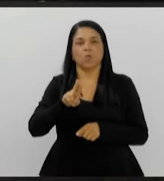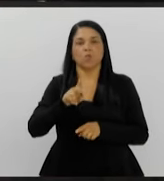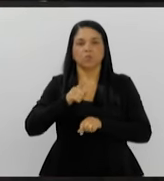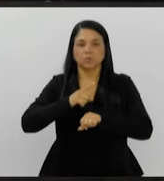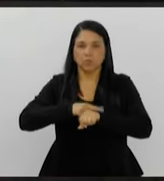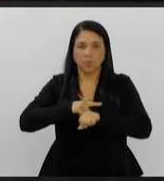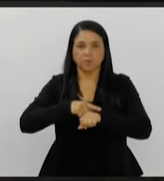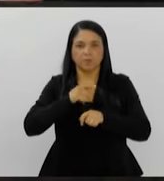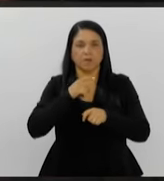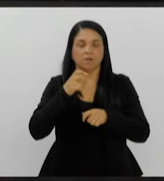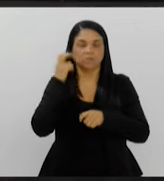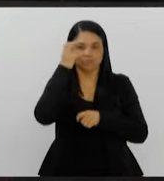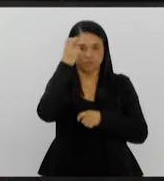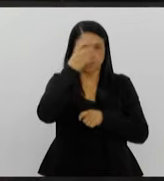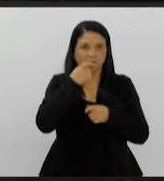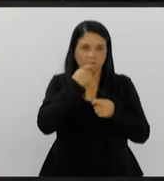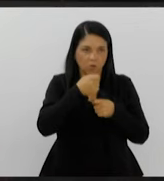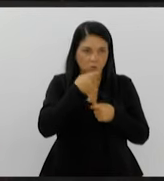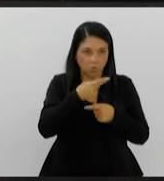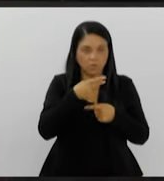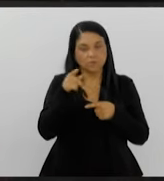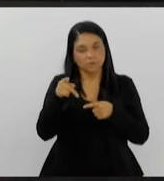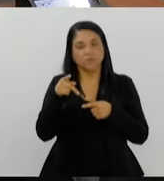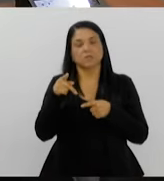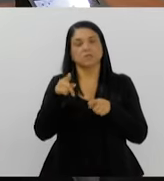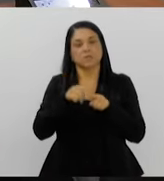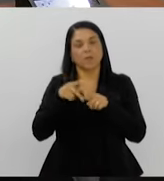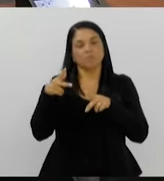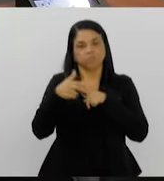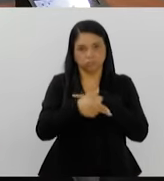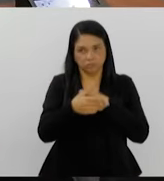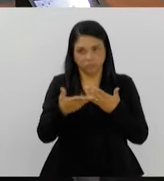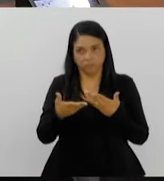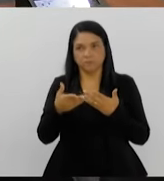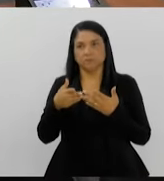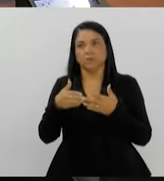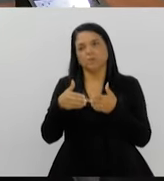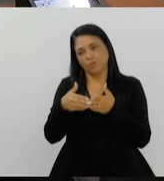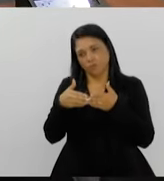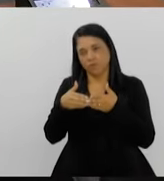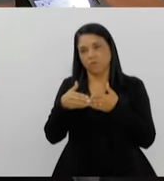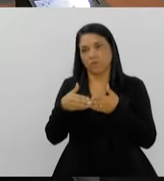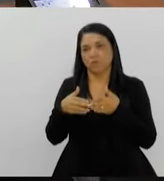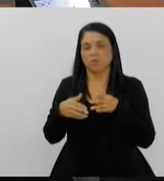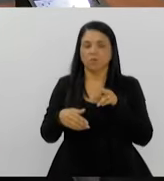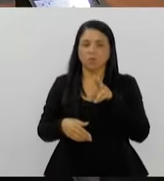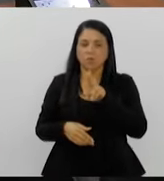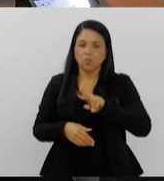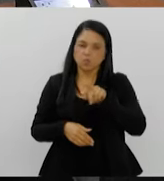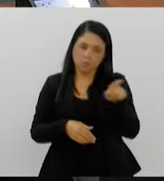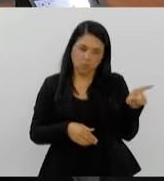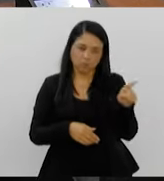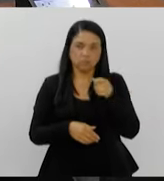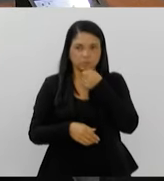discussão Deixa pro expediente final por favor pode falar usa daqui usa